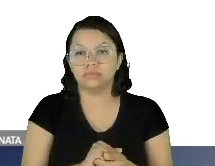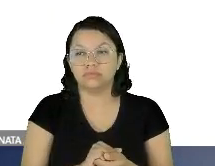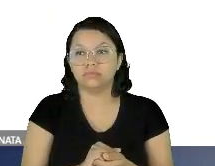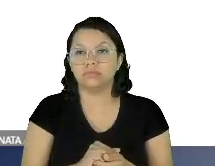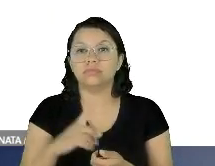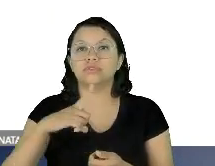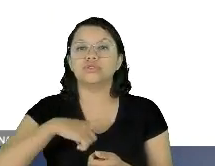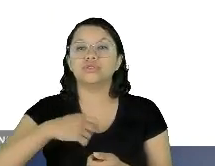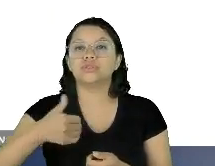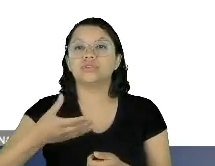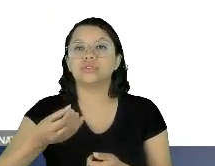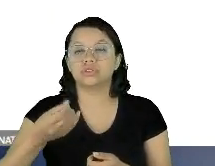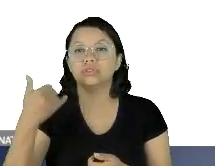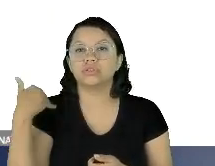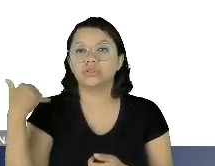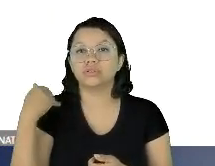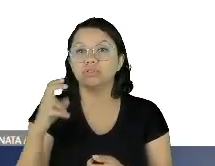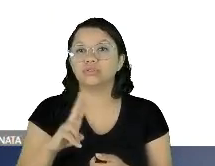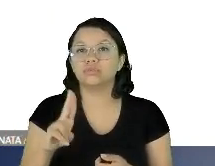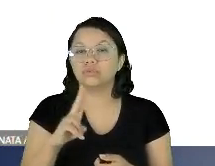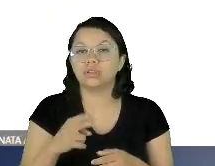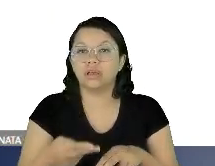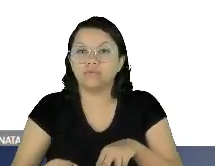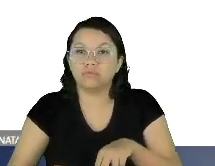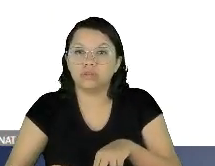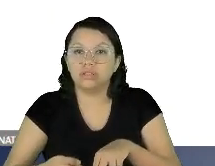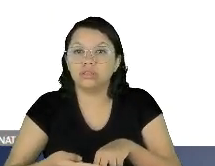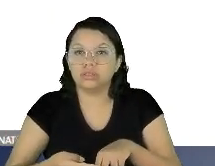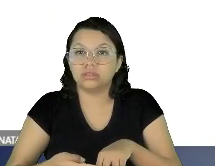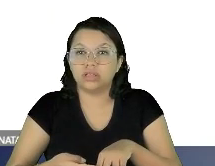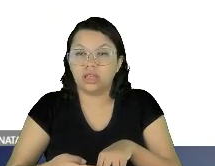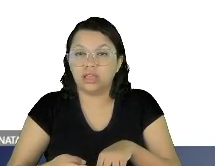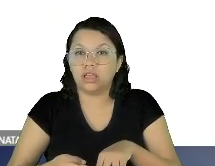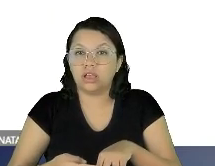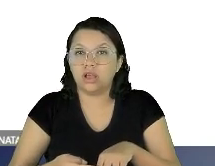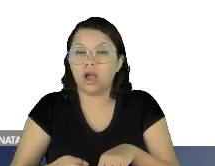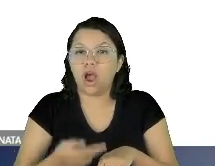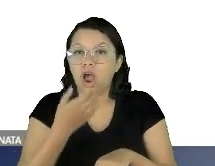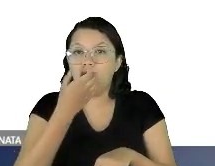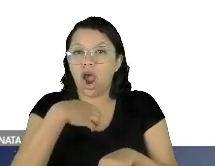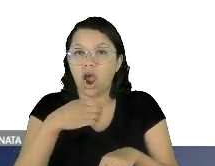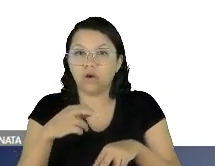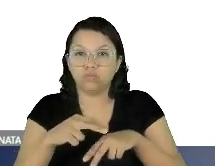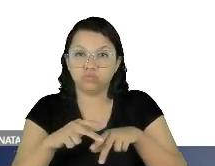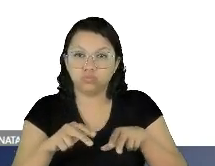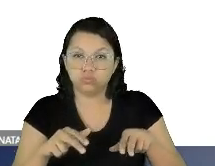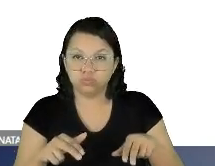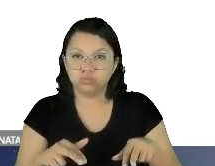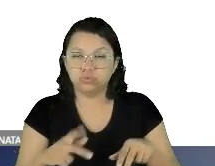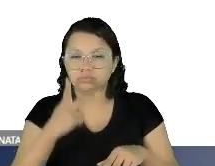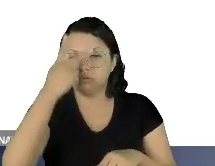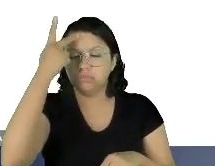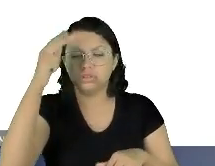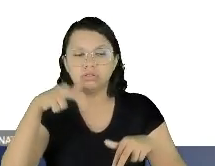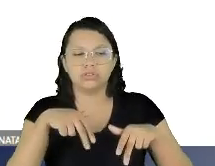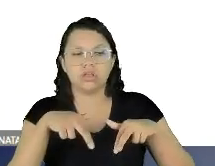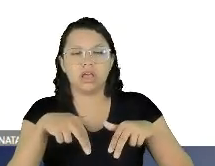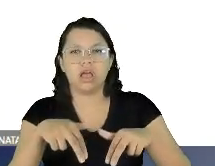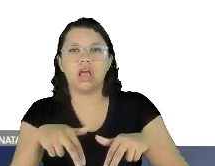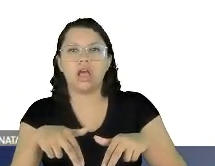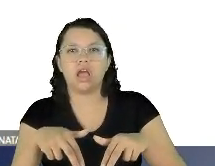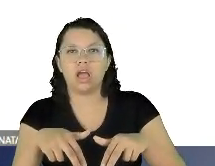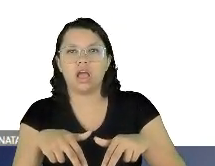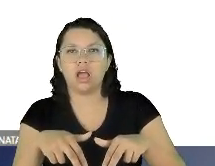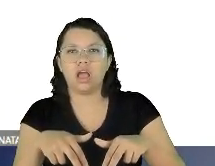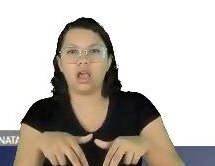tinha 10 anos e usava uma saia com estampa de fruta. Um sujeito passou por mim e disse, vontade de